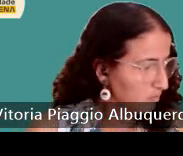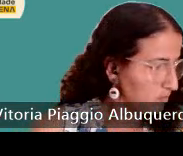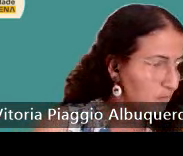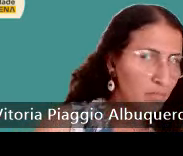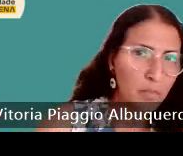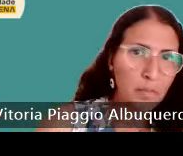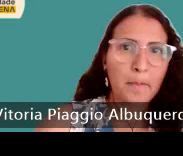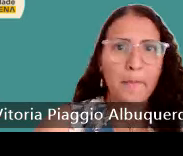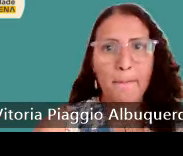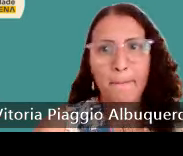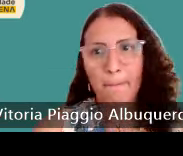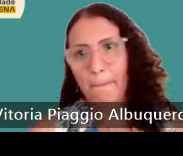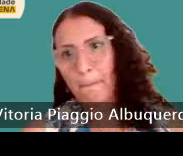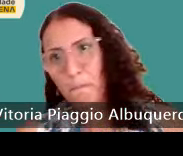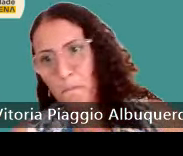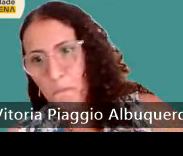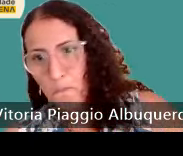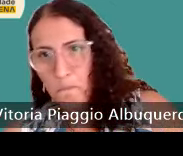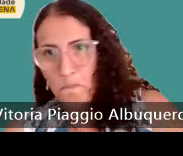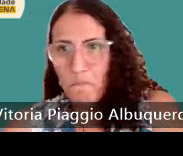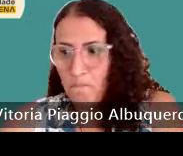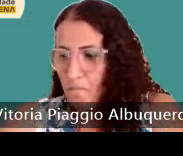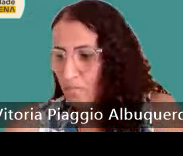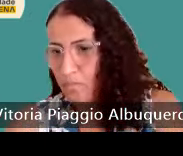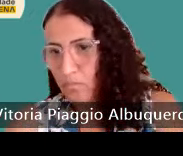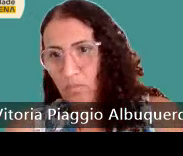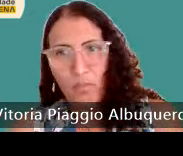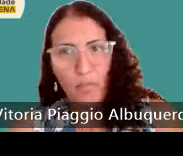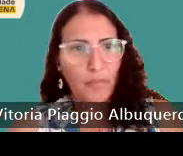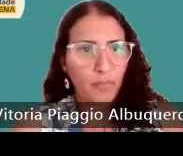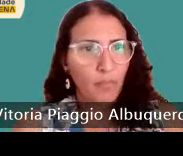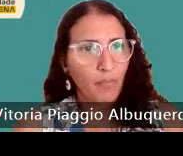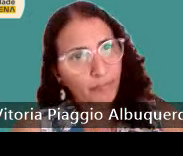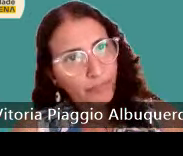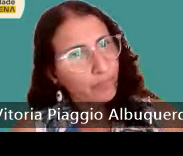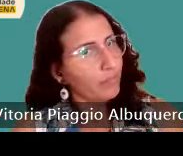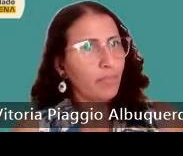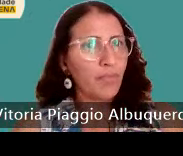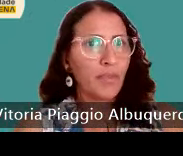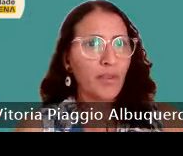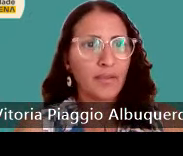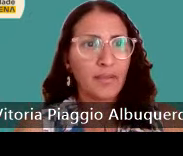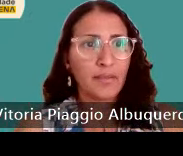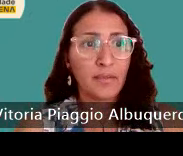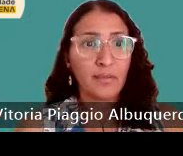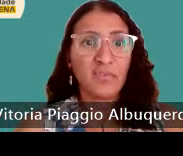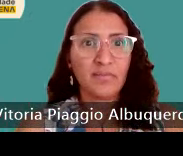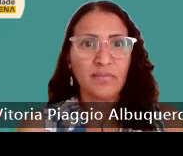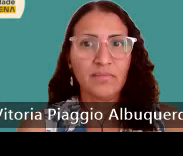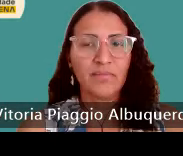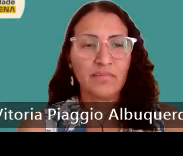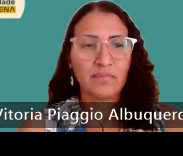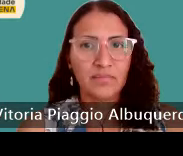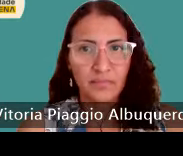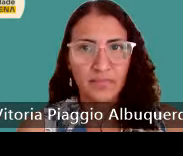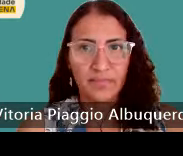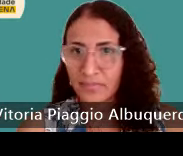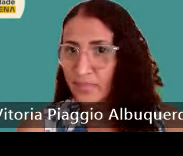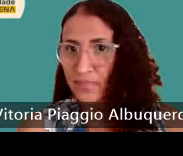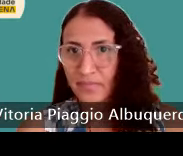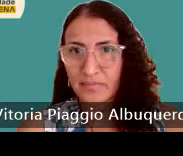transformação pra sociedade né os serviços públicos que a gente presta e viabiliza tudo aquilo que a gente contrata as decisões que